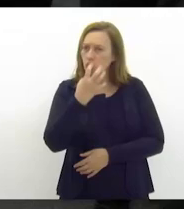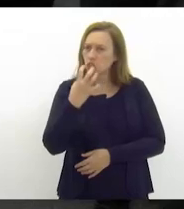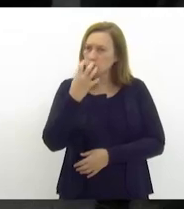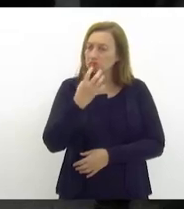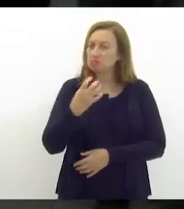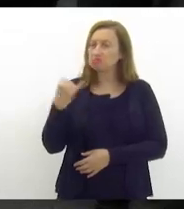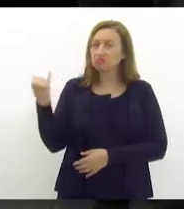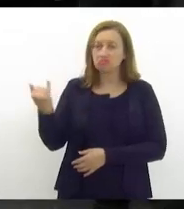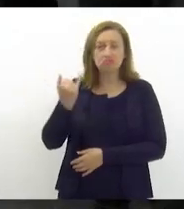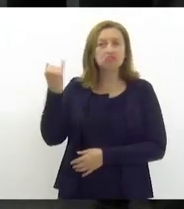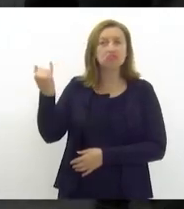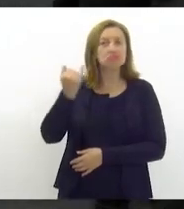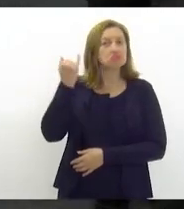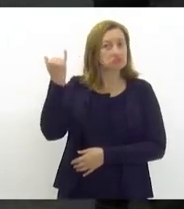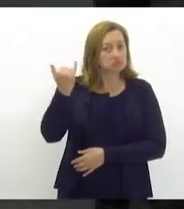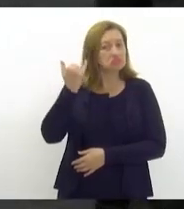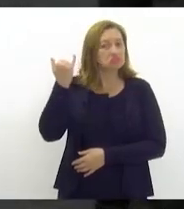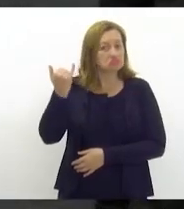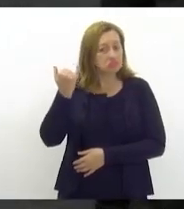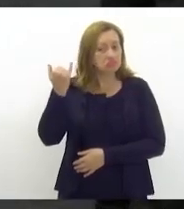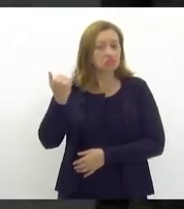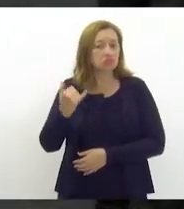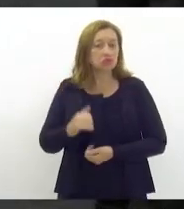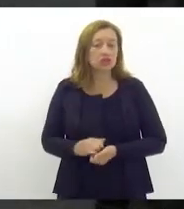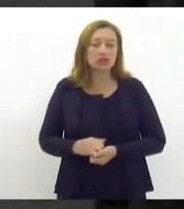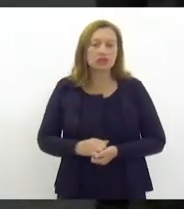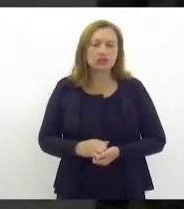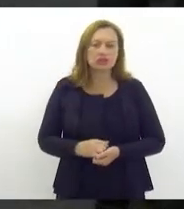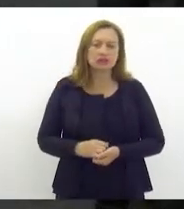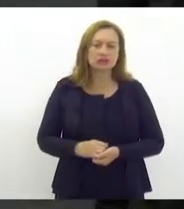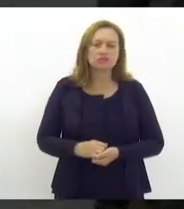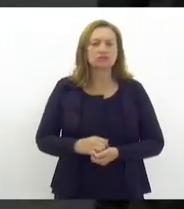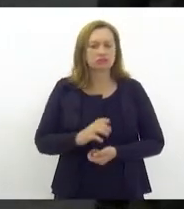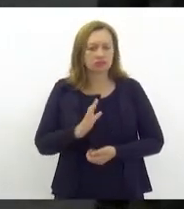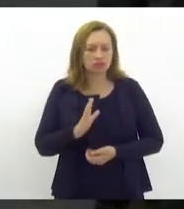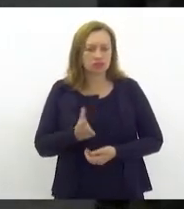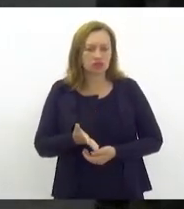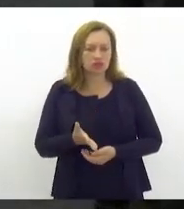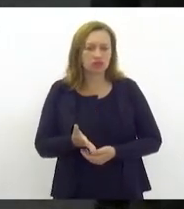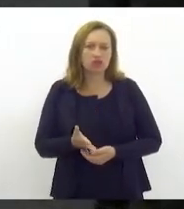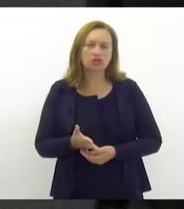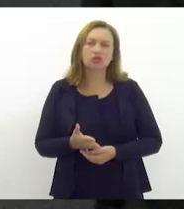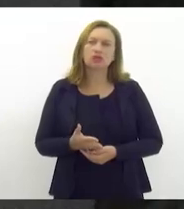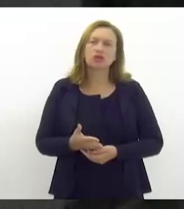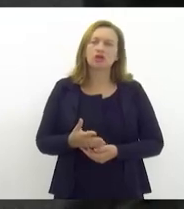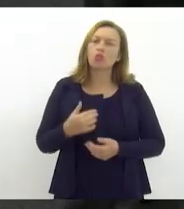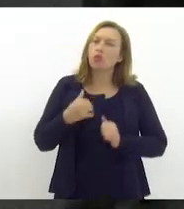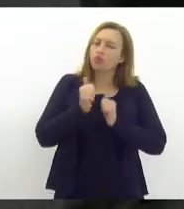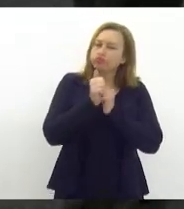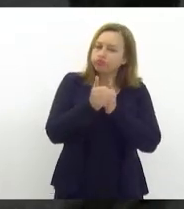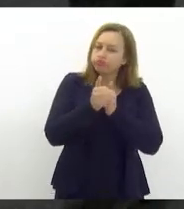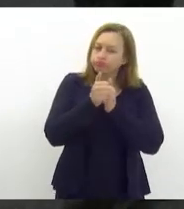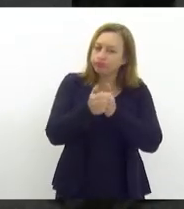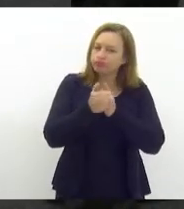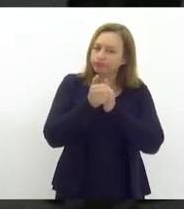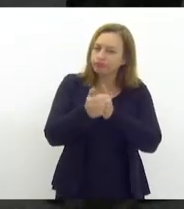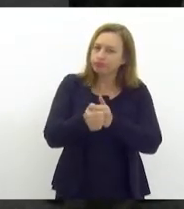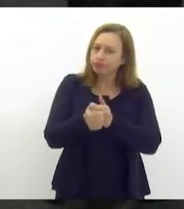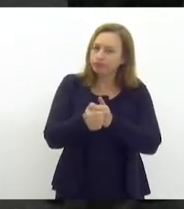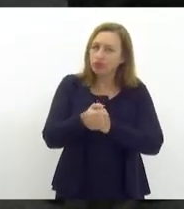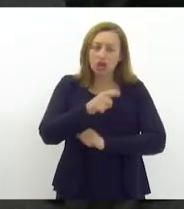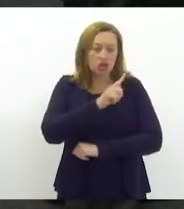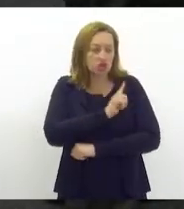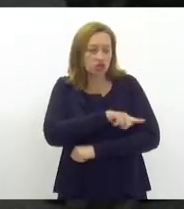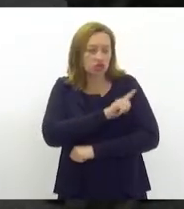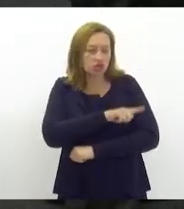importante, tem se esmerado já. Eu acompanhei a gestão